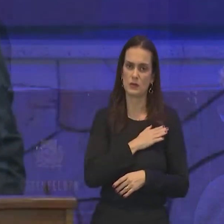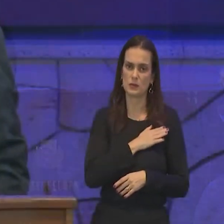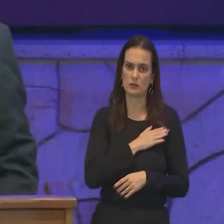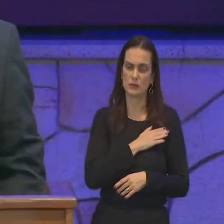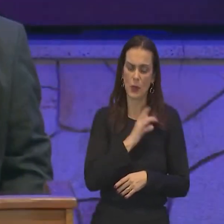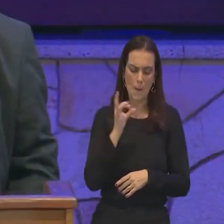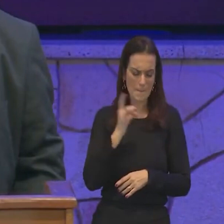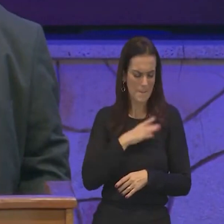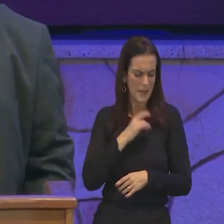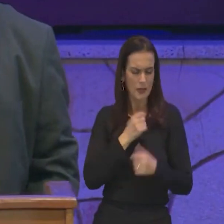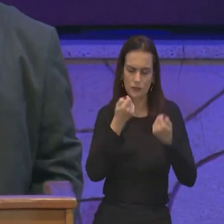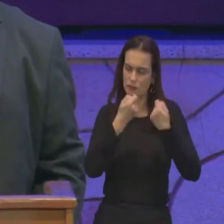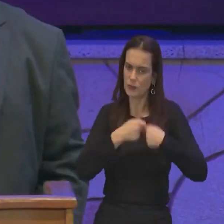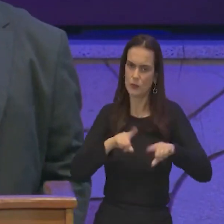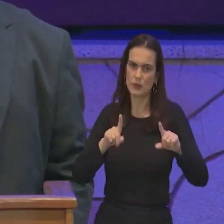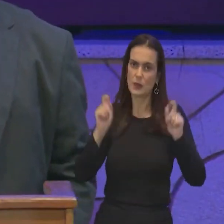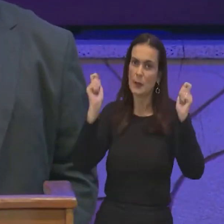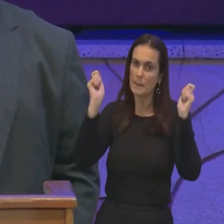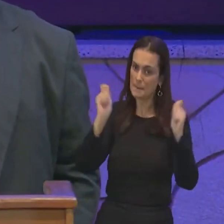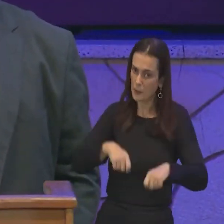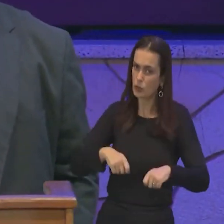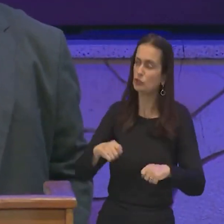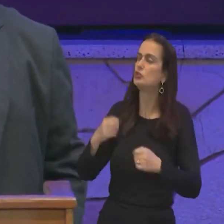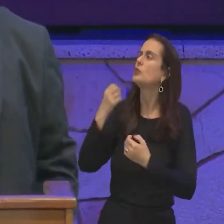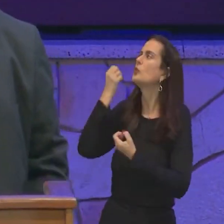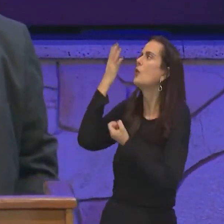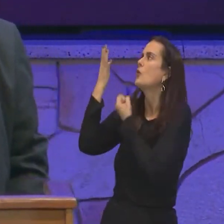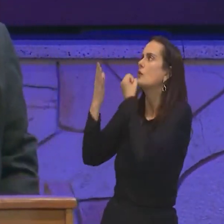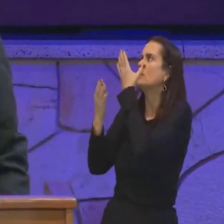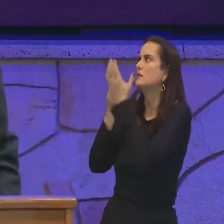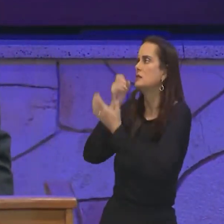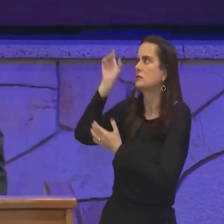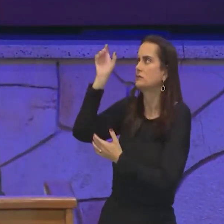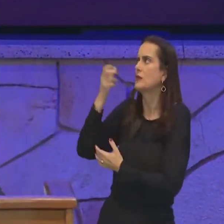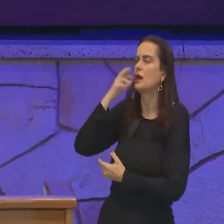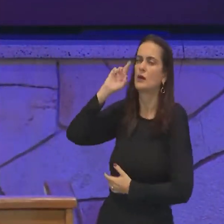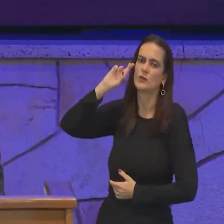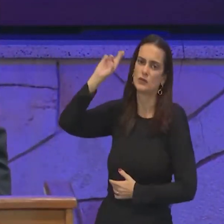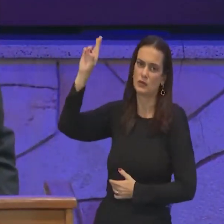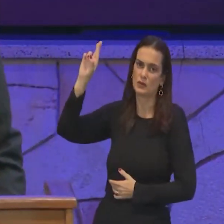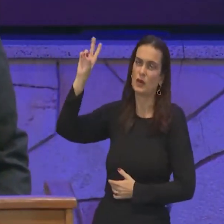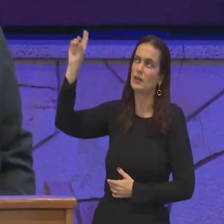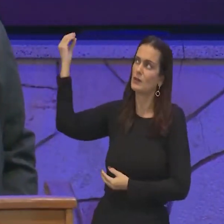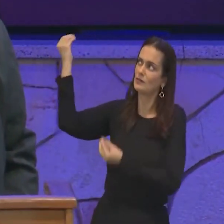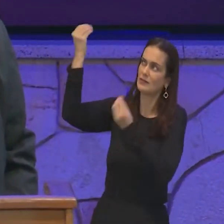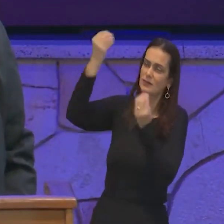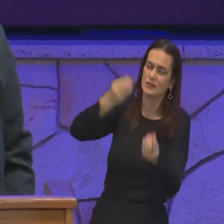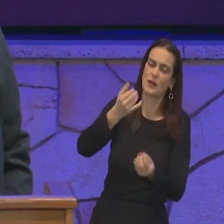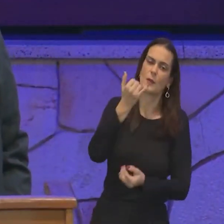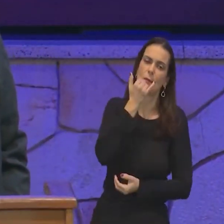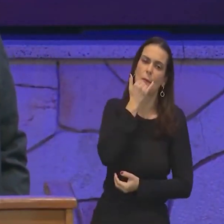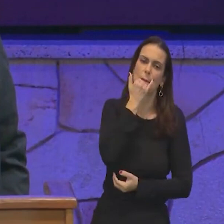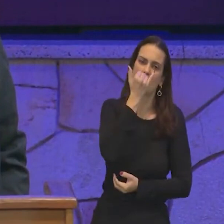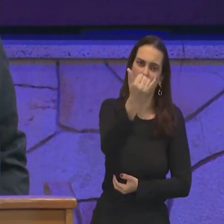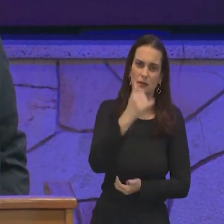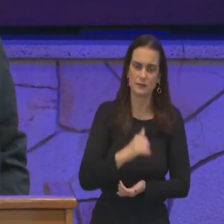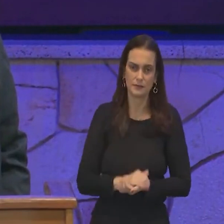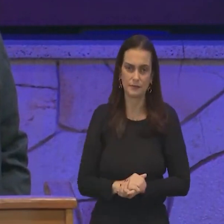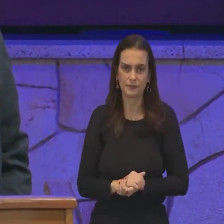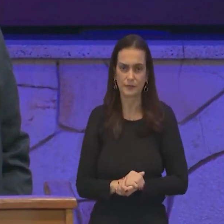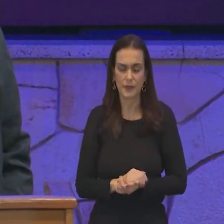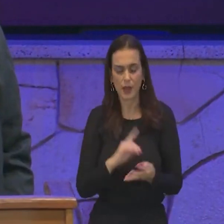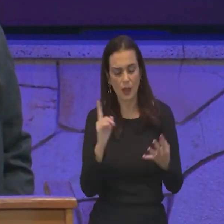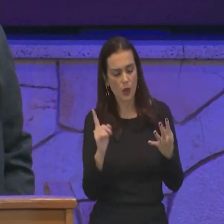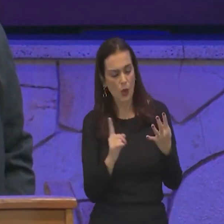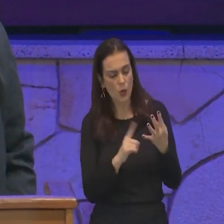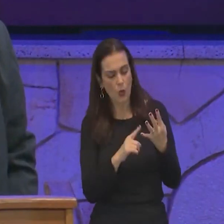querido, confesse ao Senhor, porque Ele vai lhe perdoar. E por fim, queridos, em quarto